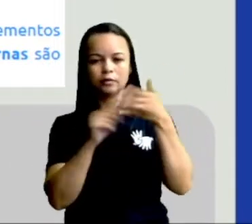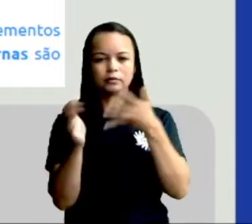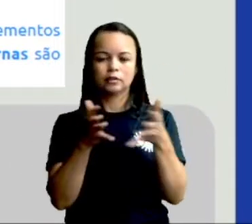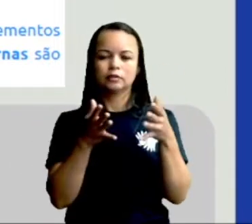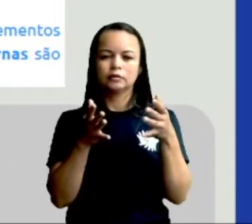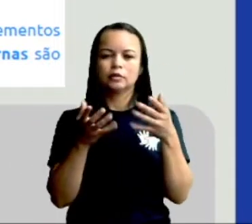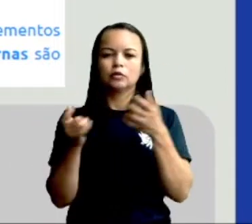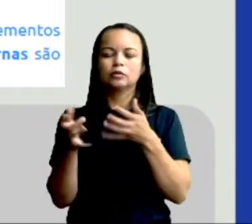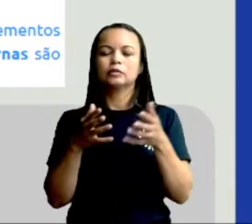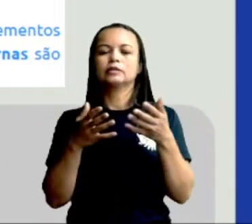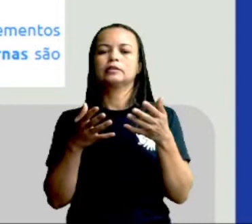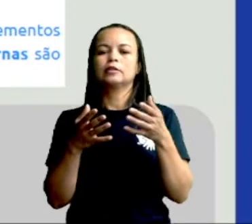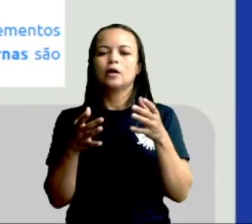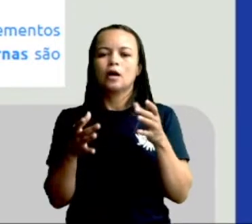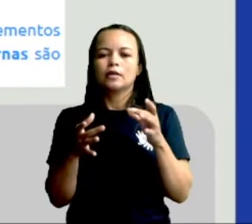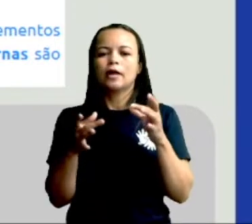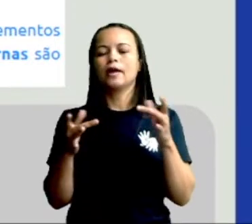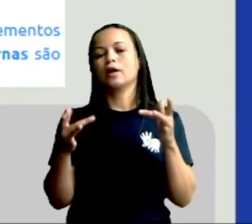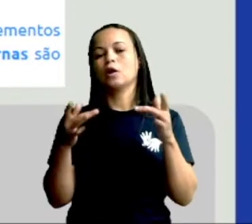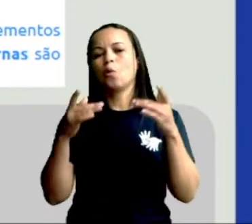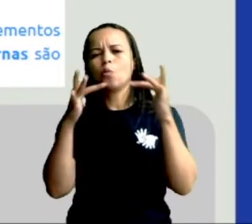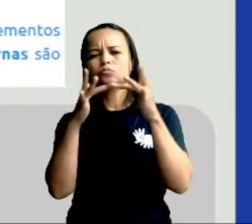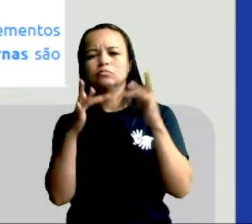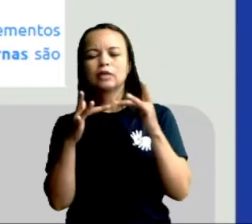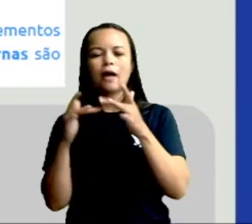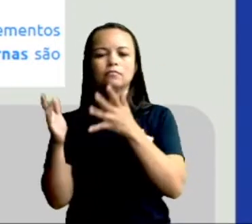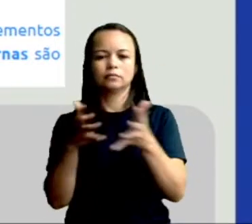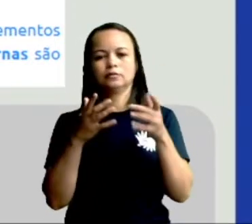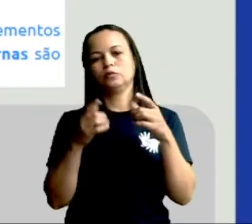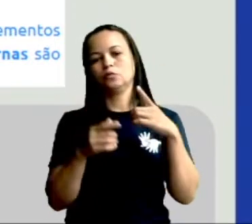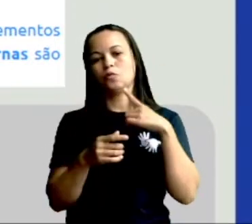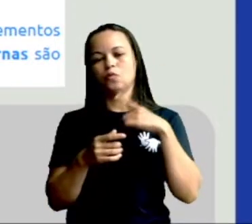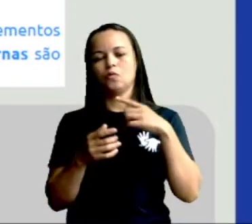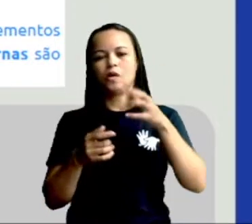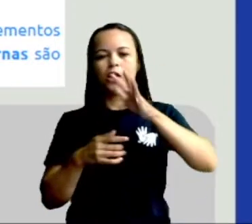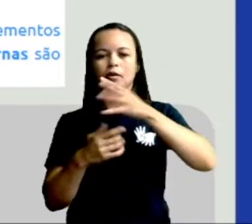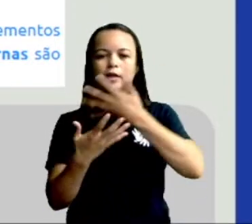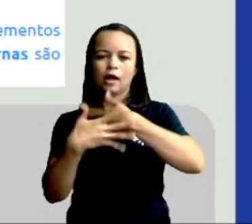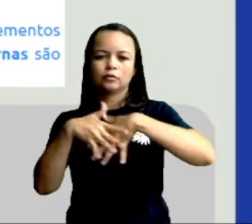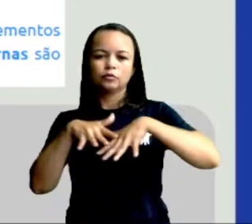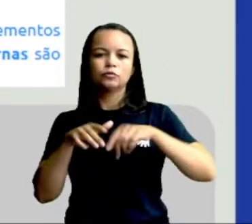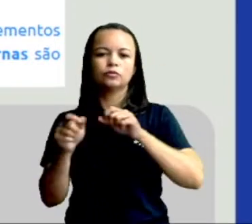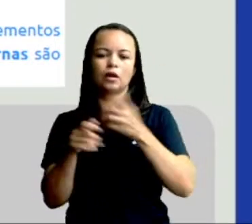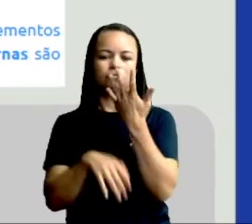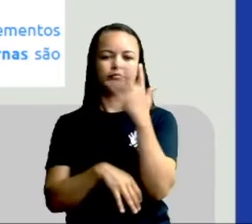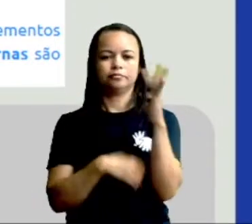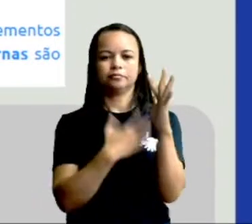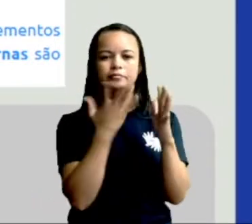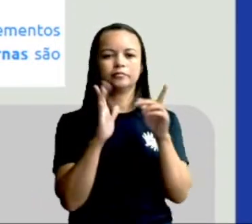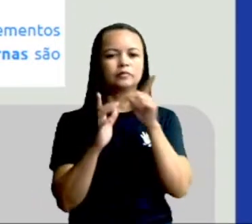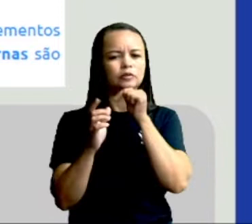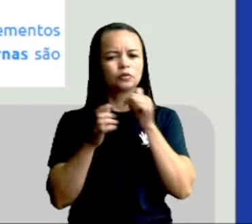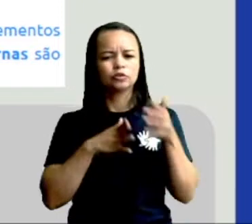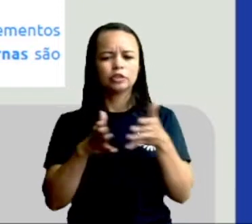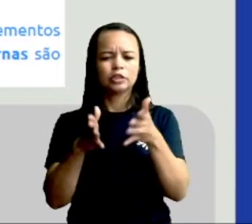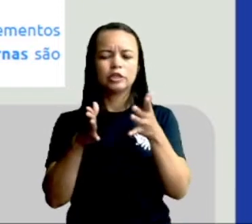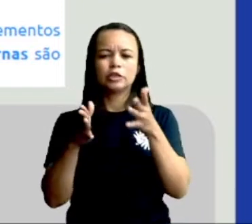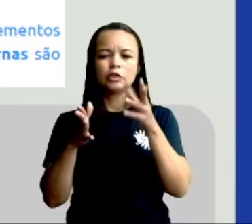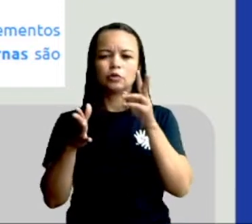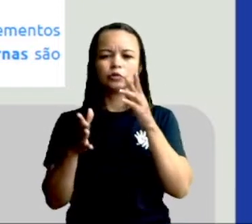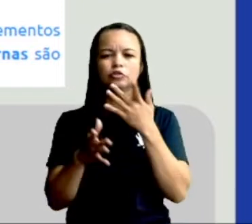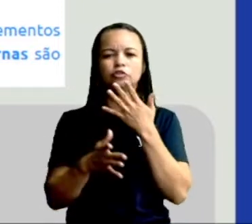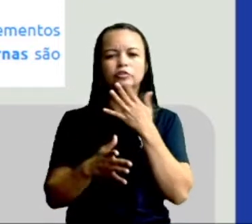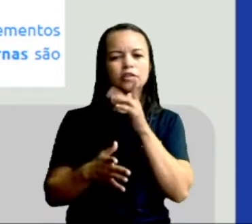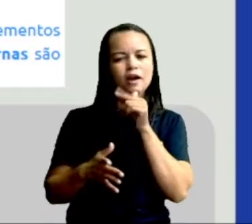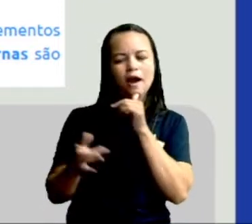conectar-se com os elementos naturais presentes em suas paisagens os rios de águas cristalinas as grutas